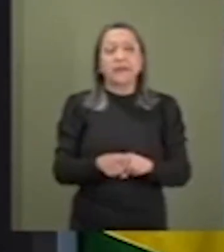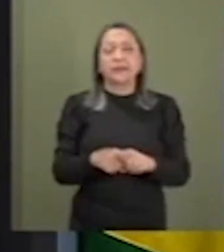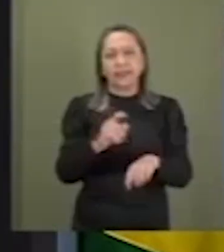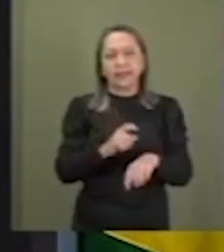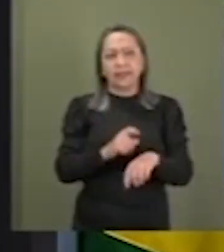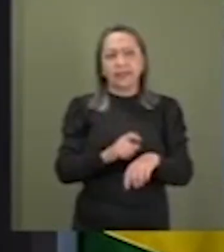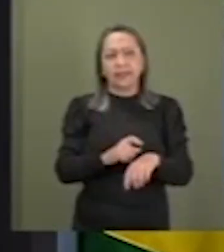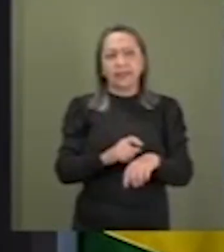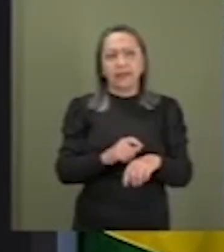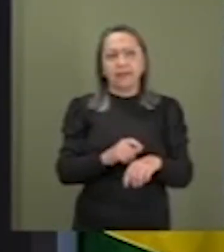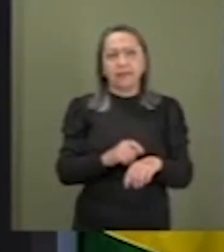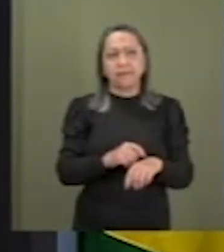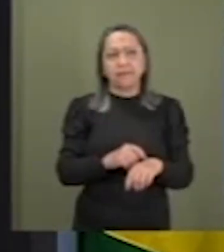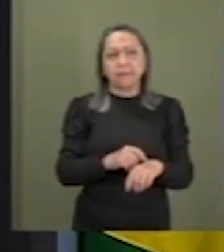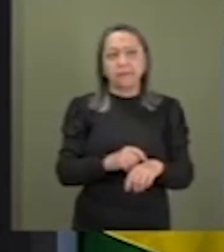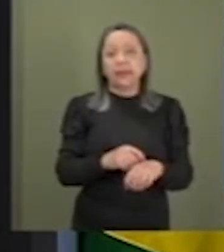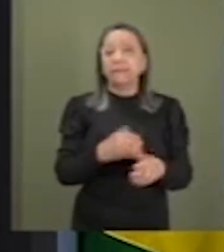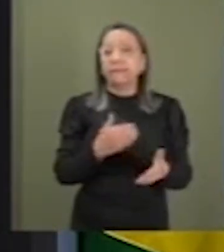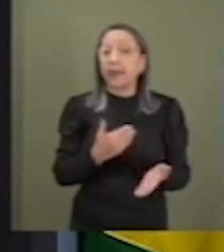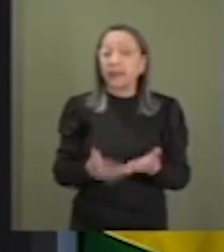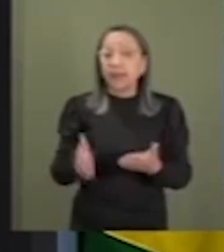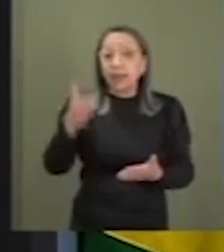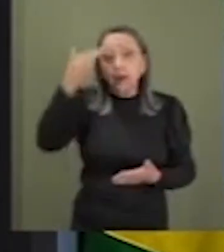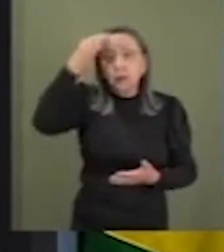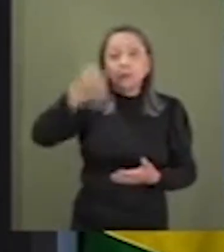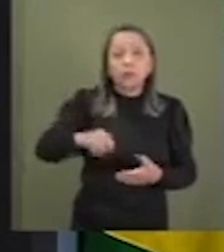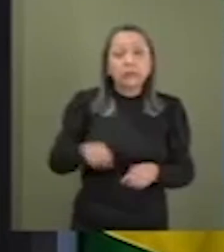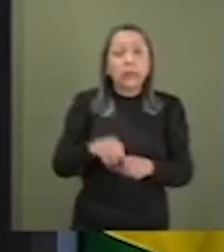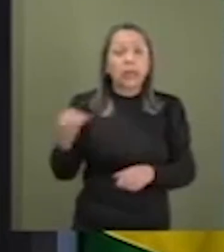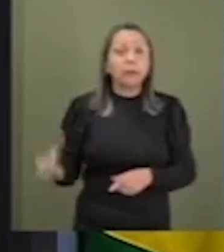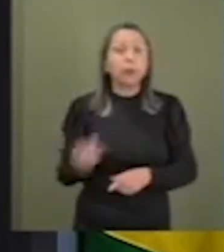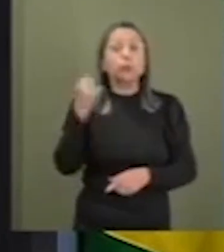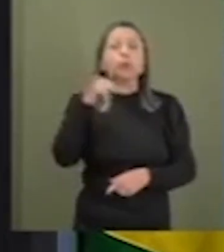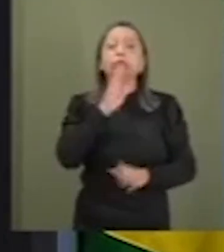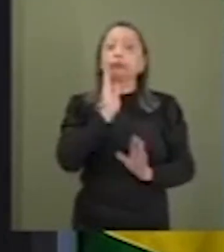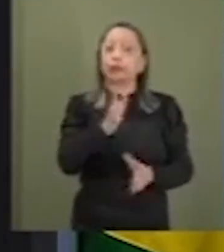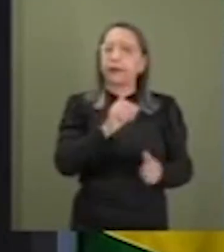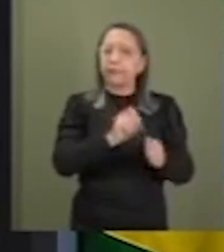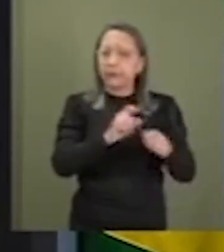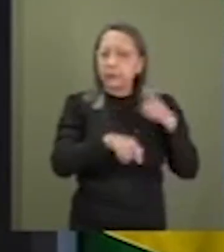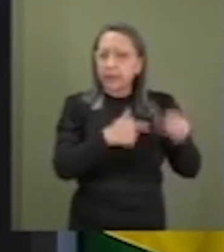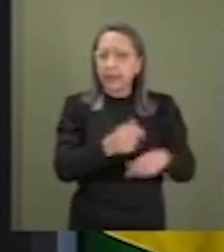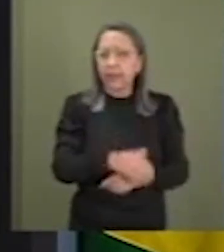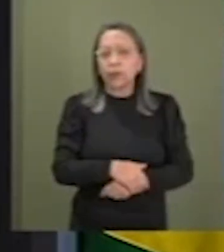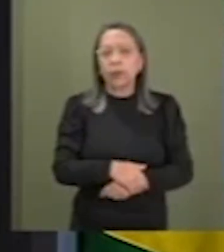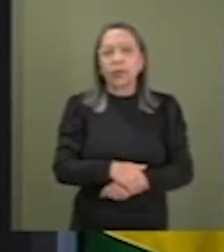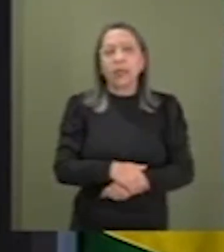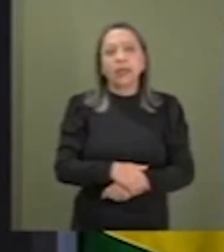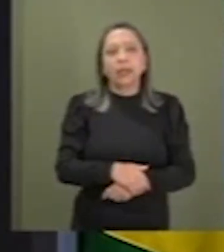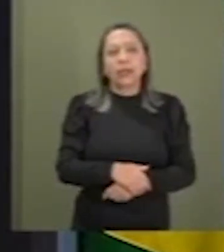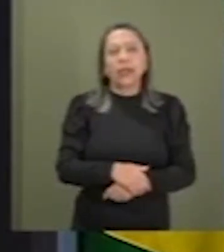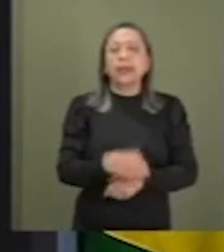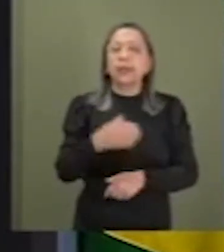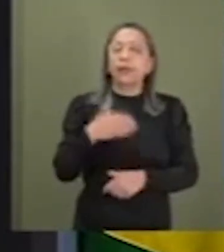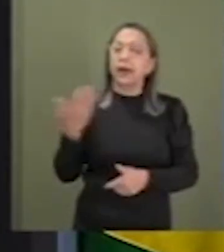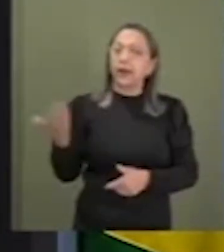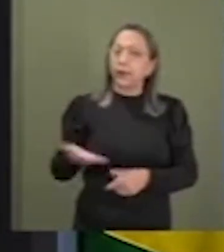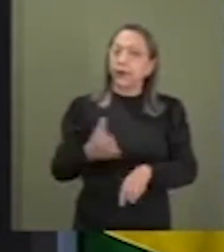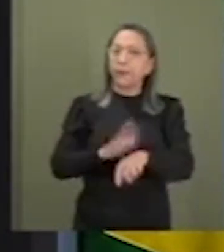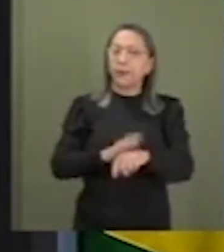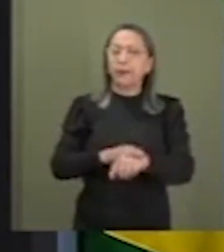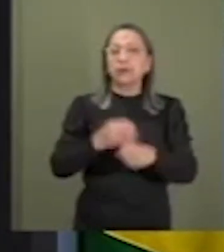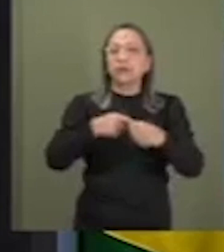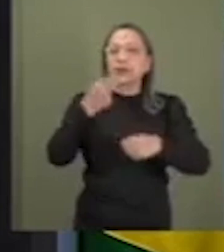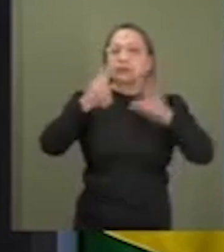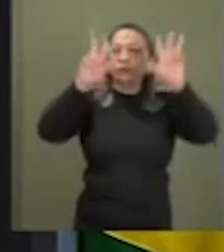fazer-lhes perder o entendimento, a importância do que foi produzido, senador Jaime Campos, eu falo nesse instante sobre